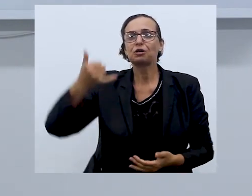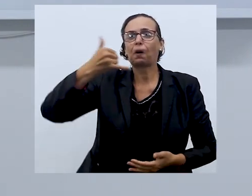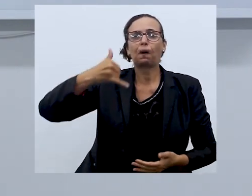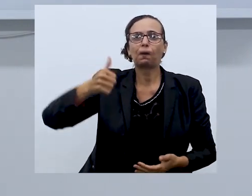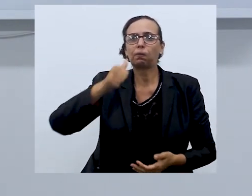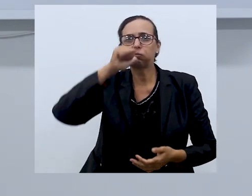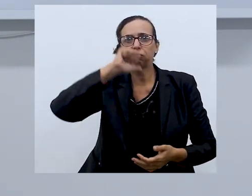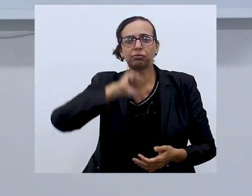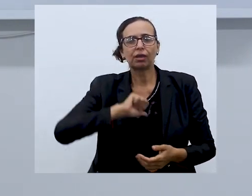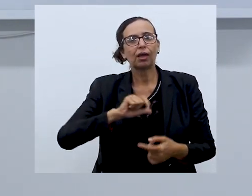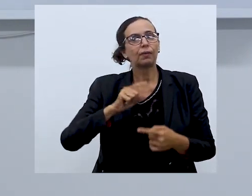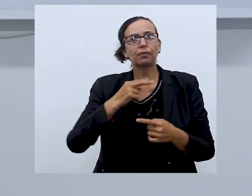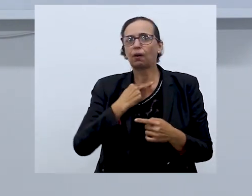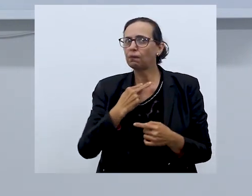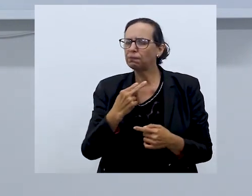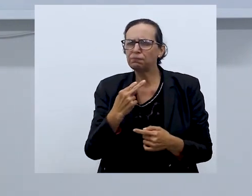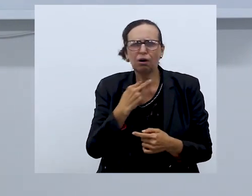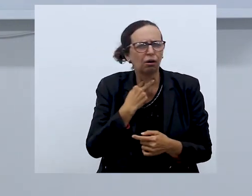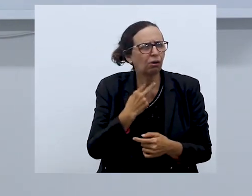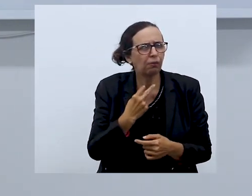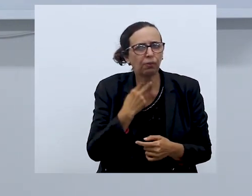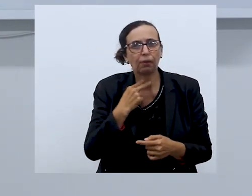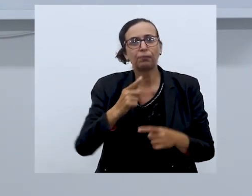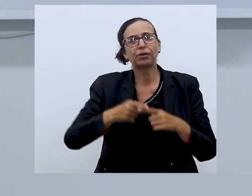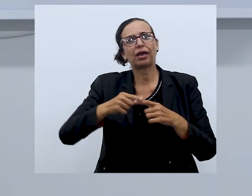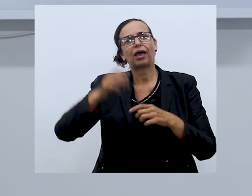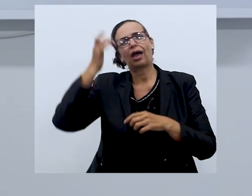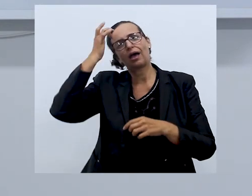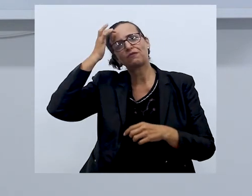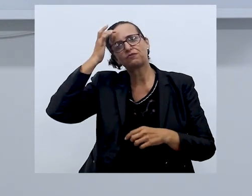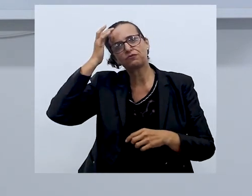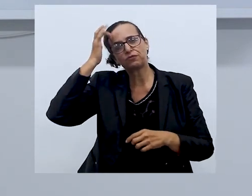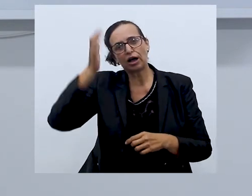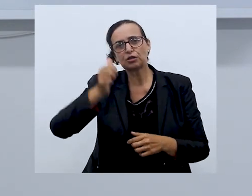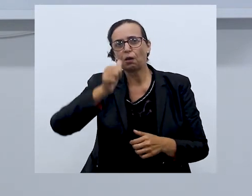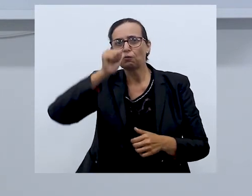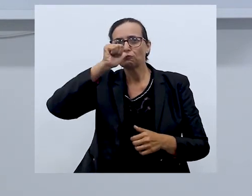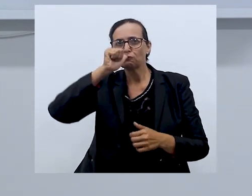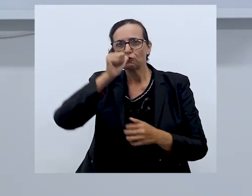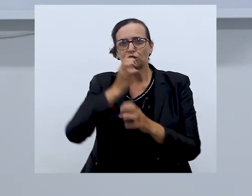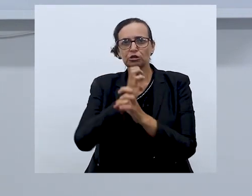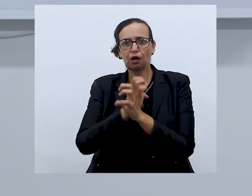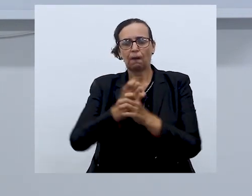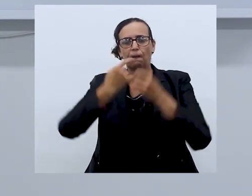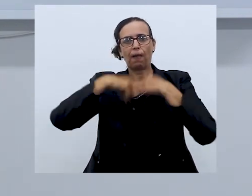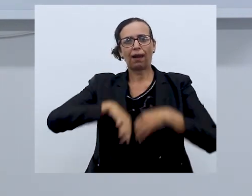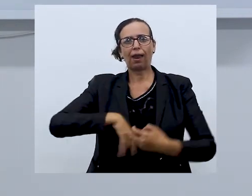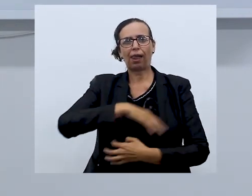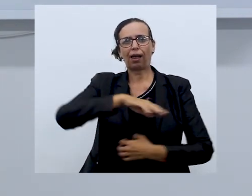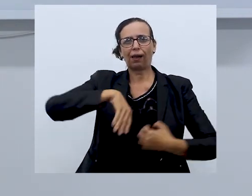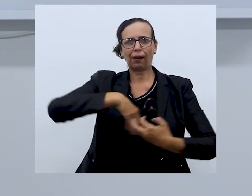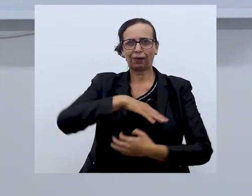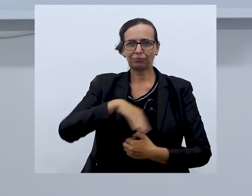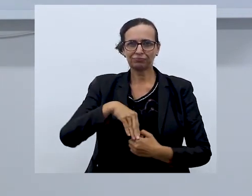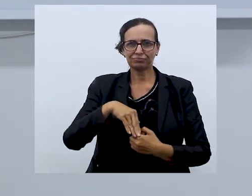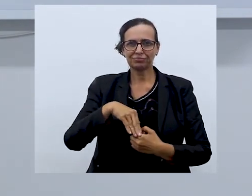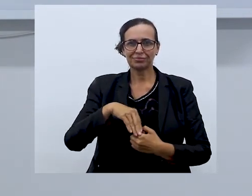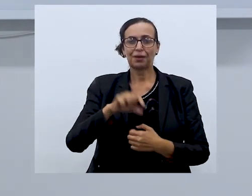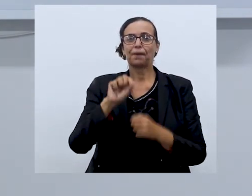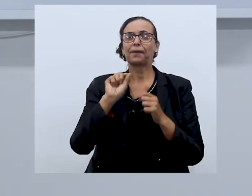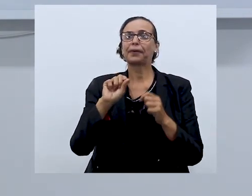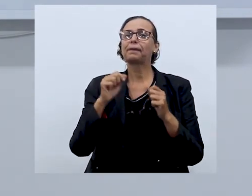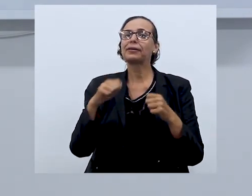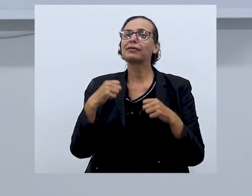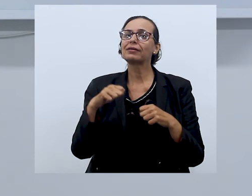ingerir água, até leite ou óleo. Isso não se deve fazer, porque essas substâncias facilitam a absorção da